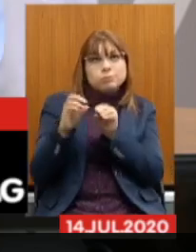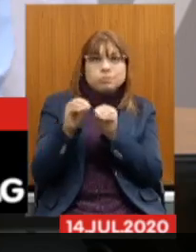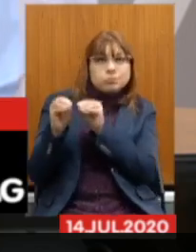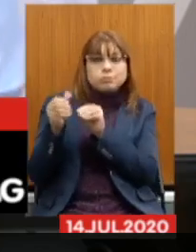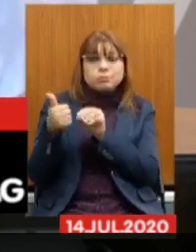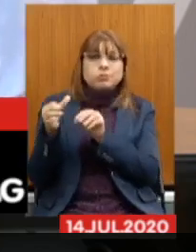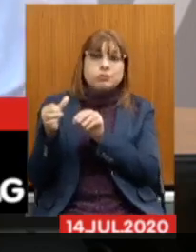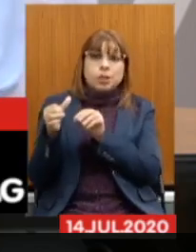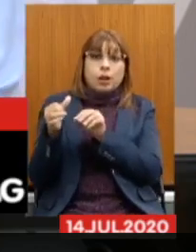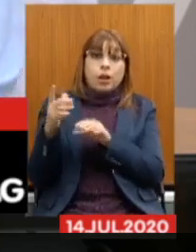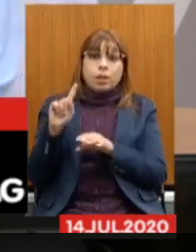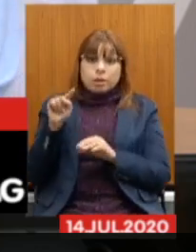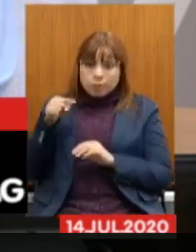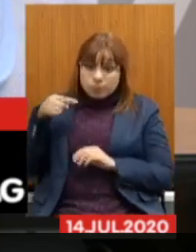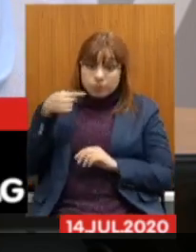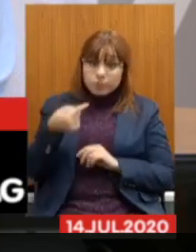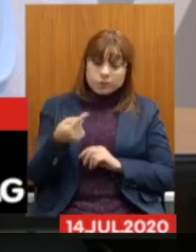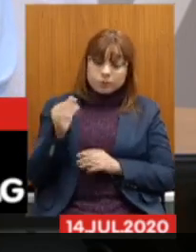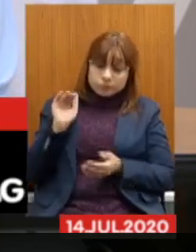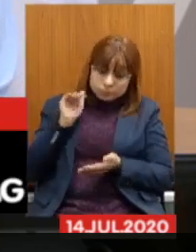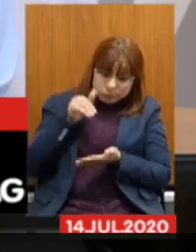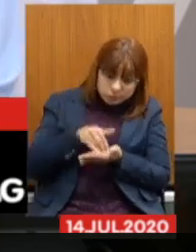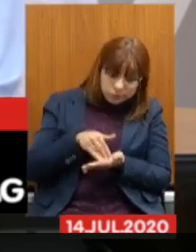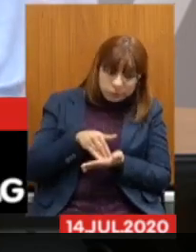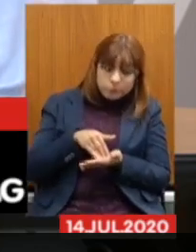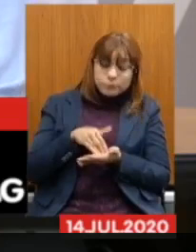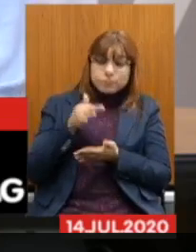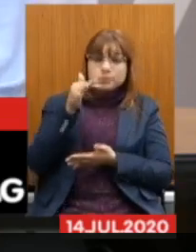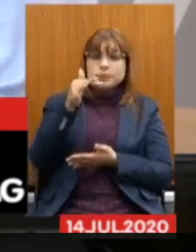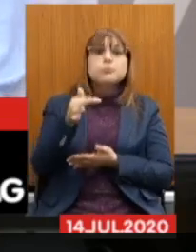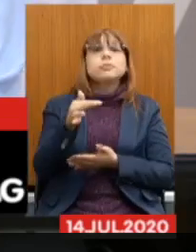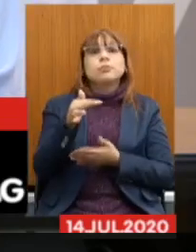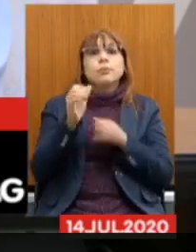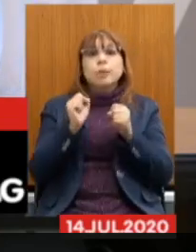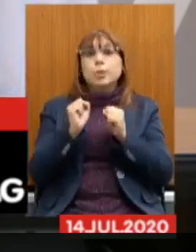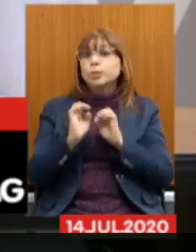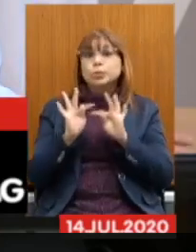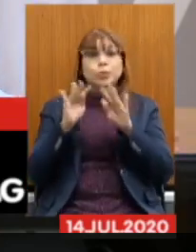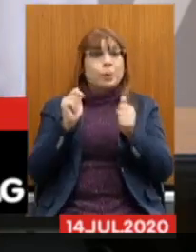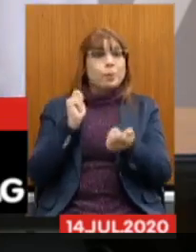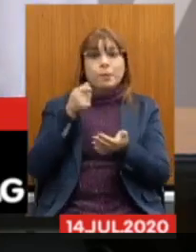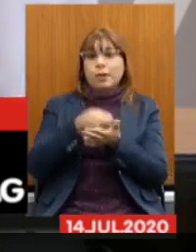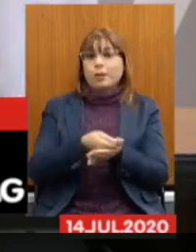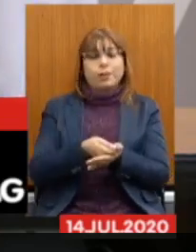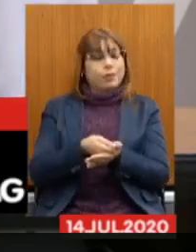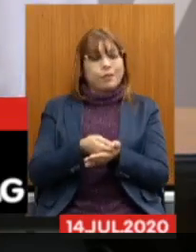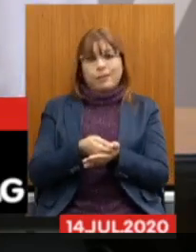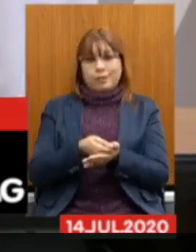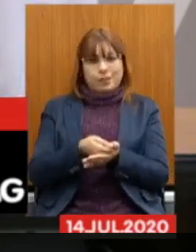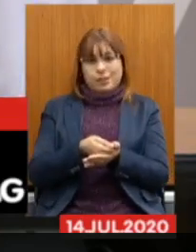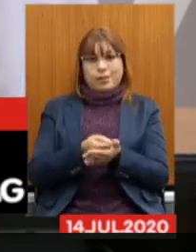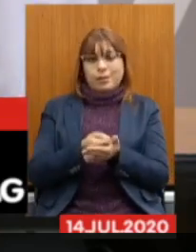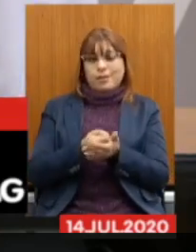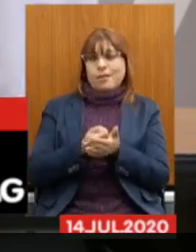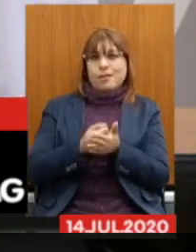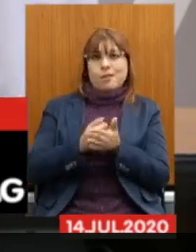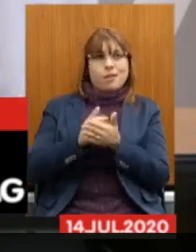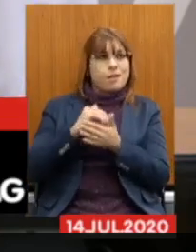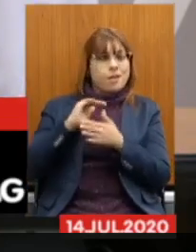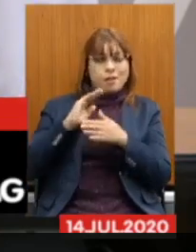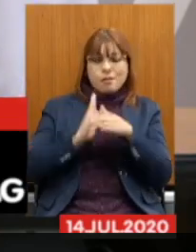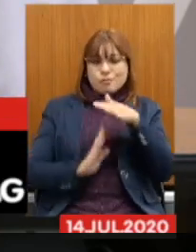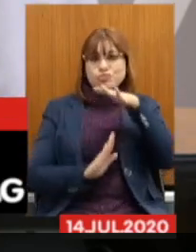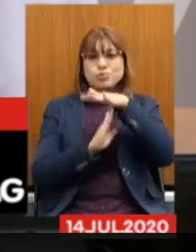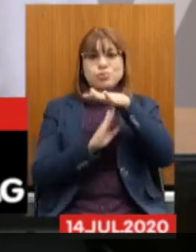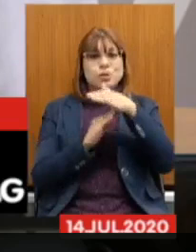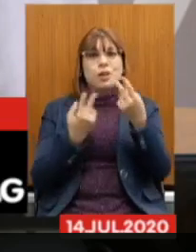quase a totalidade dos servidores estejam no topo da tabela, como acontece hoje com o imposto de renda, lotado